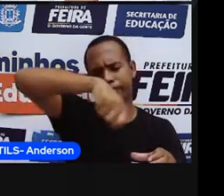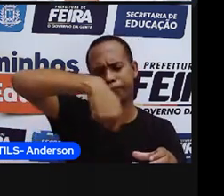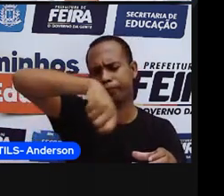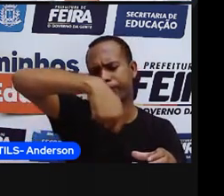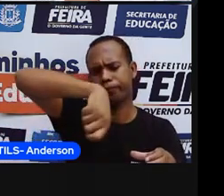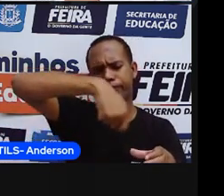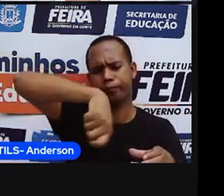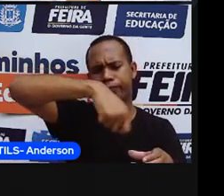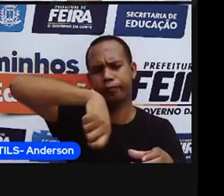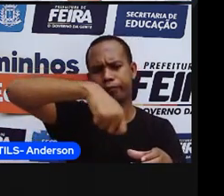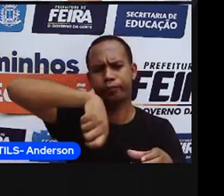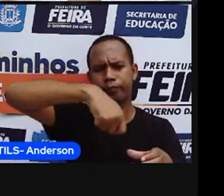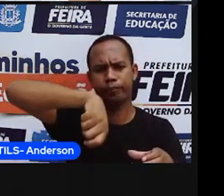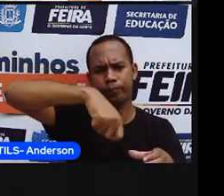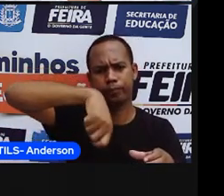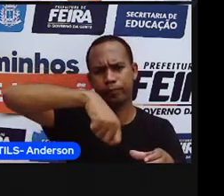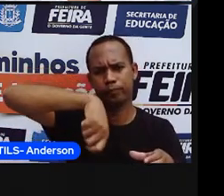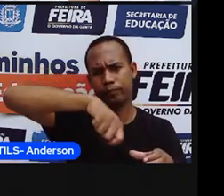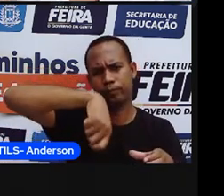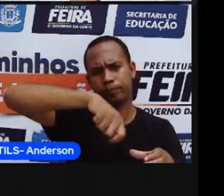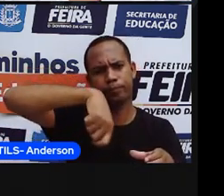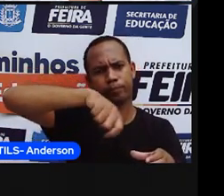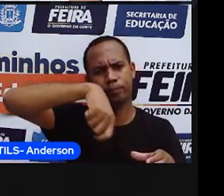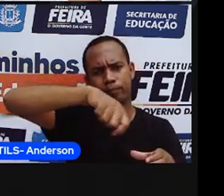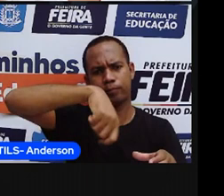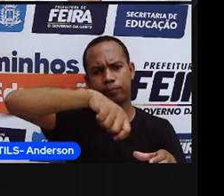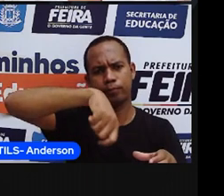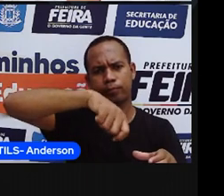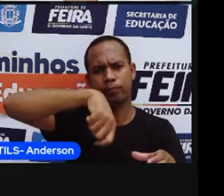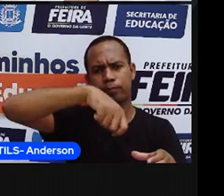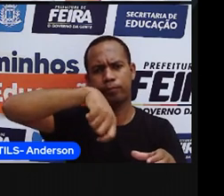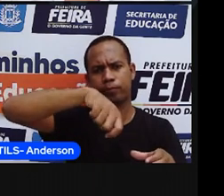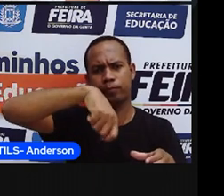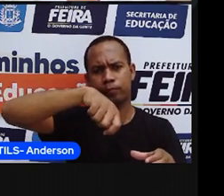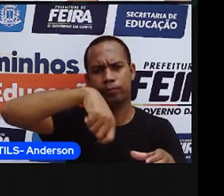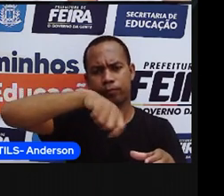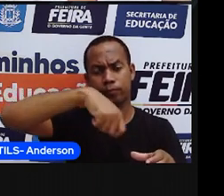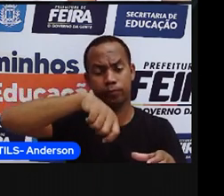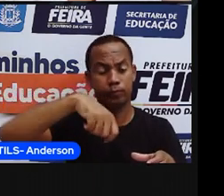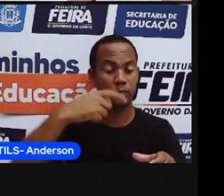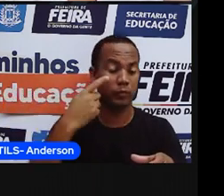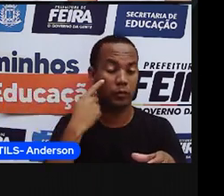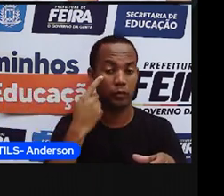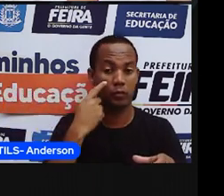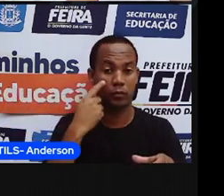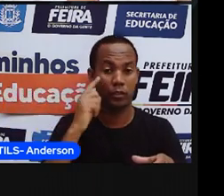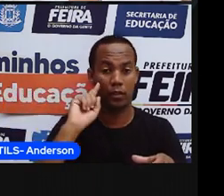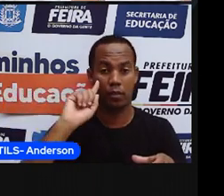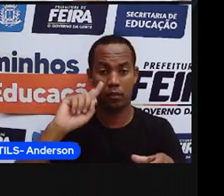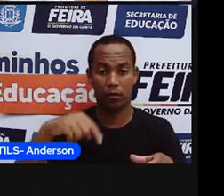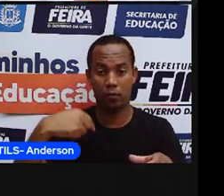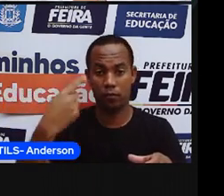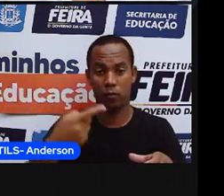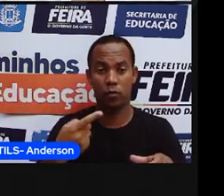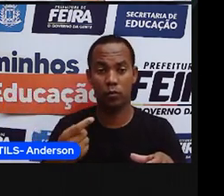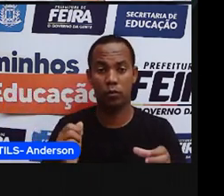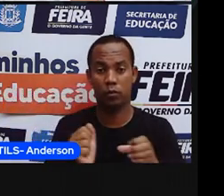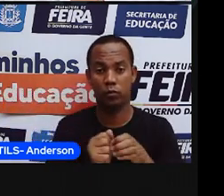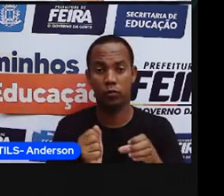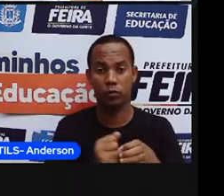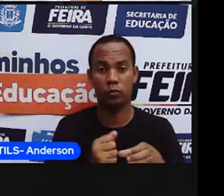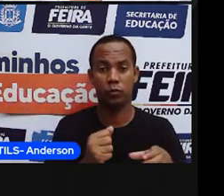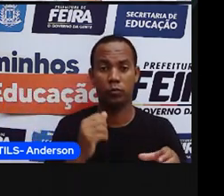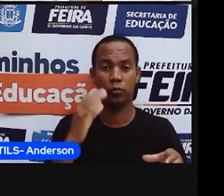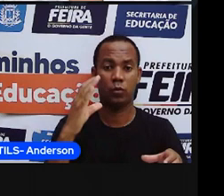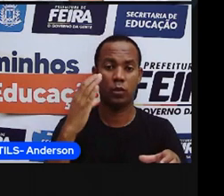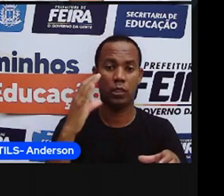de um batedor de arame. Não se preocupem, né? Que a prova mostra tudo isso depois para vocês. Em seguida, você vai juntar o leite de